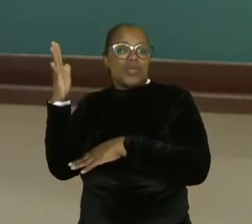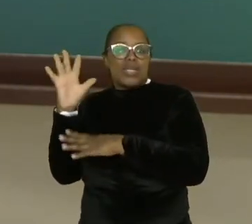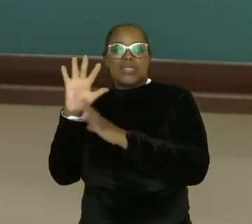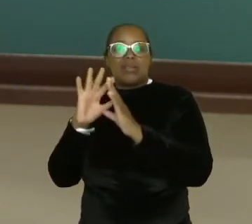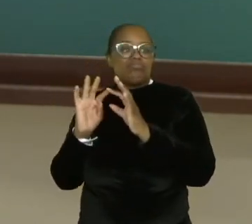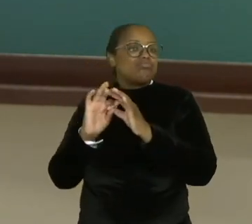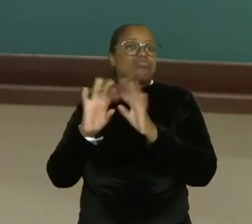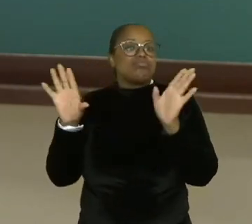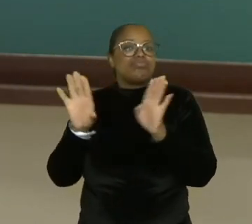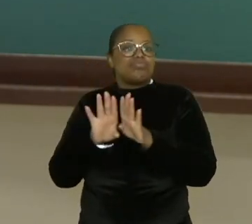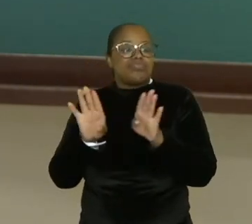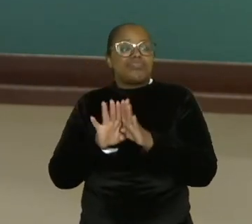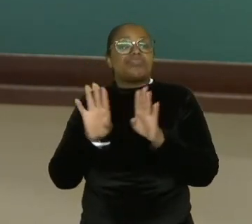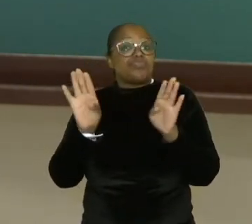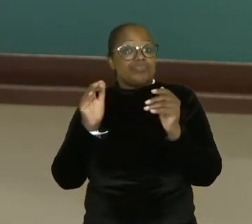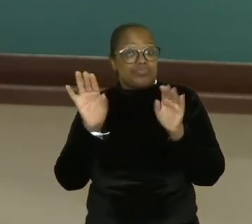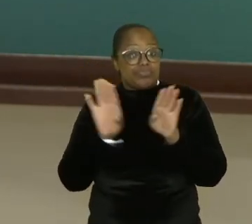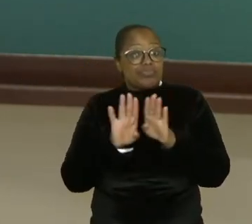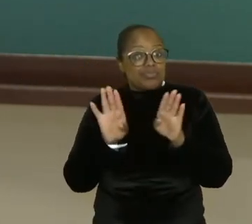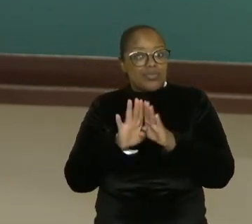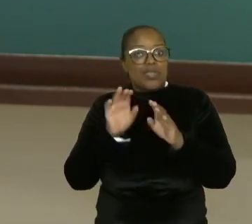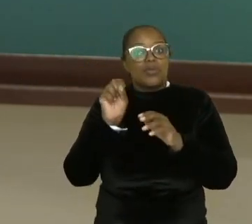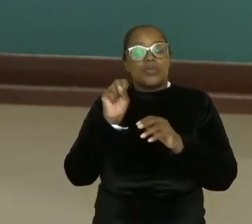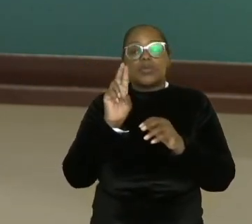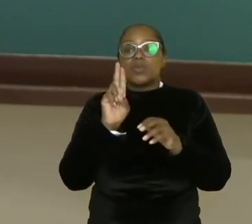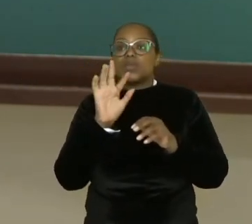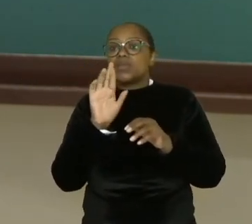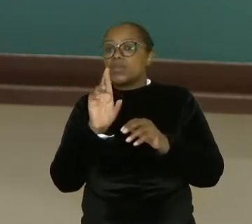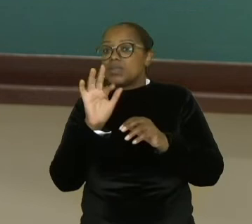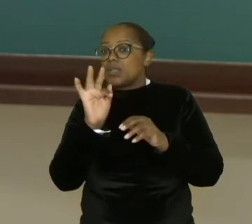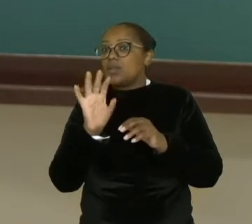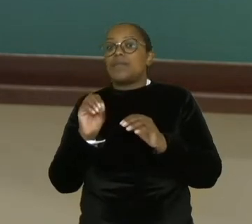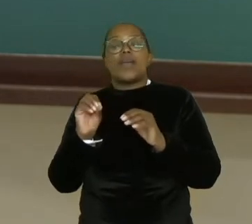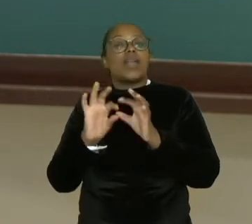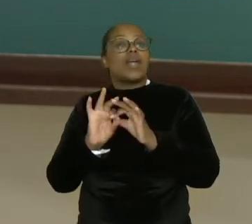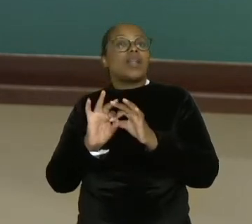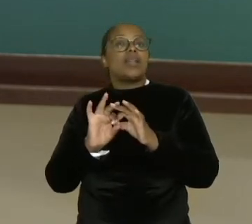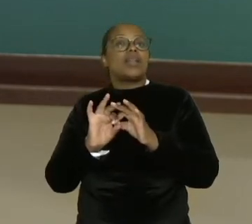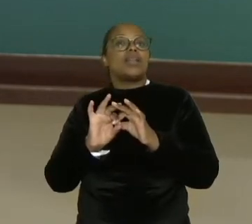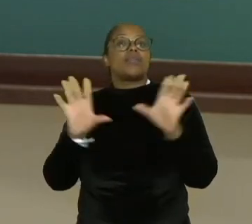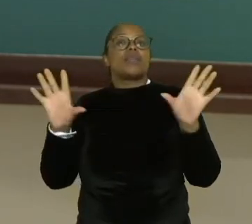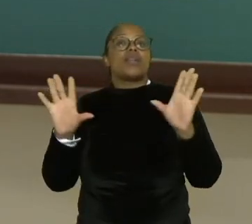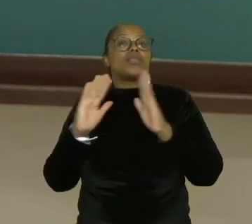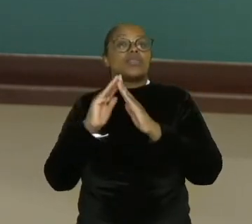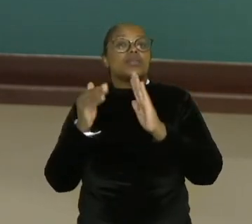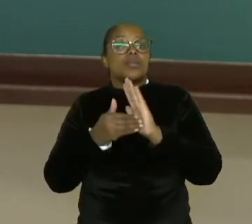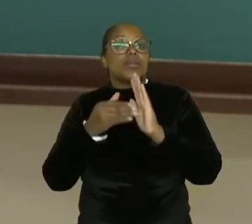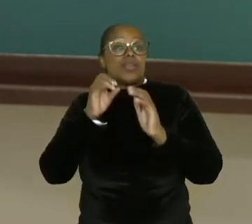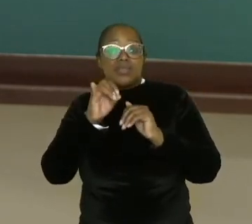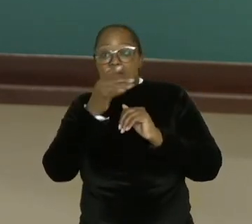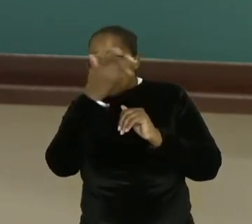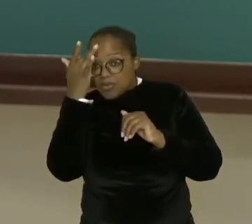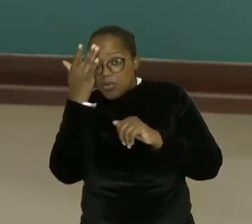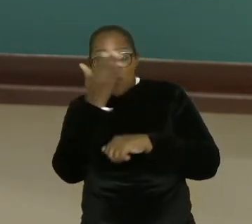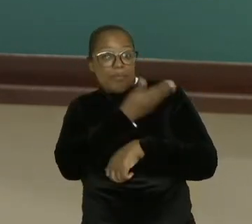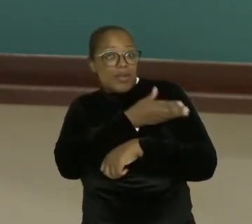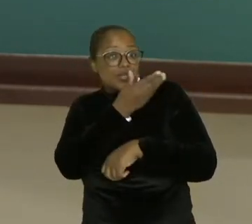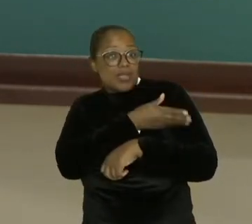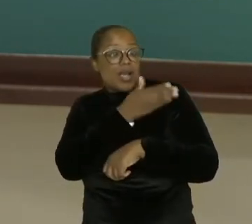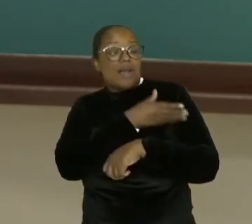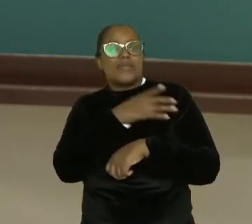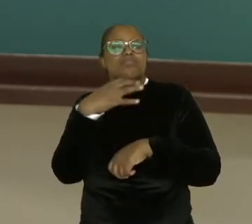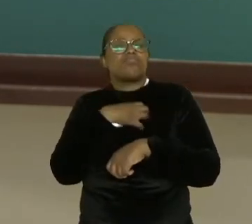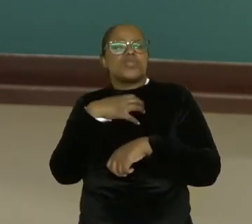1960 e 1970, o surf era sinônimo de liberdade também. Então, quem praticava o surf se sentia mais próximo